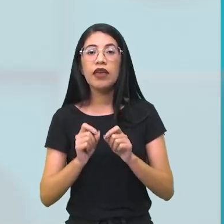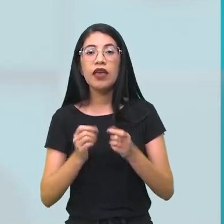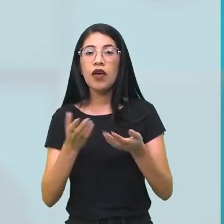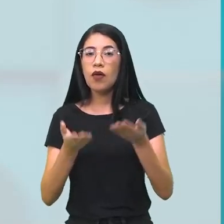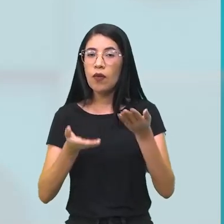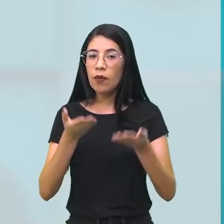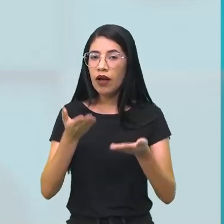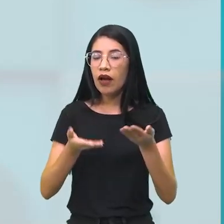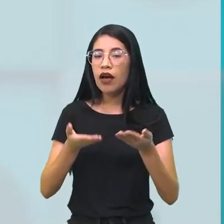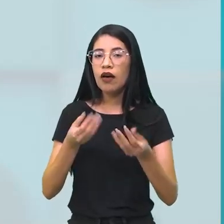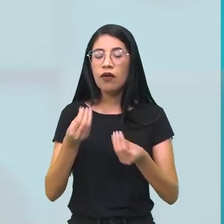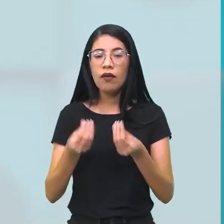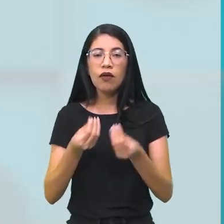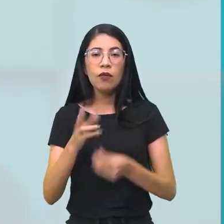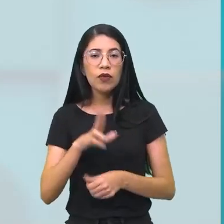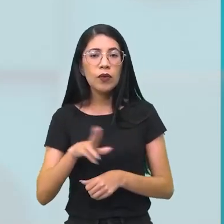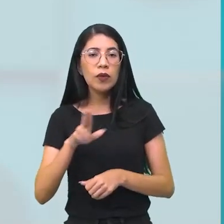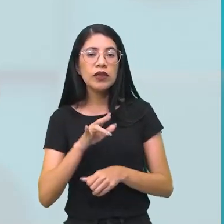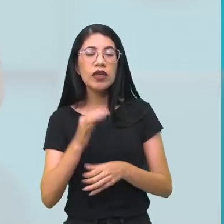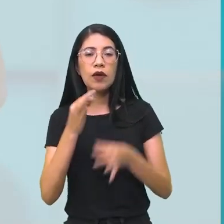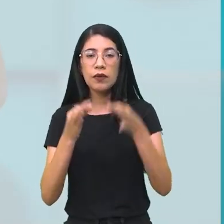balanço. Vamos ver então